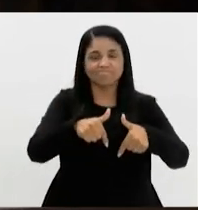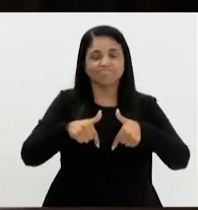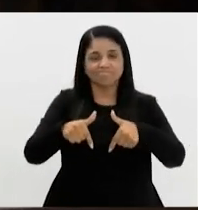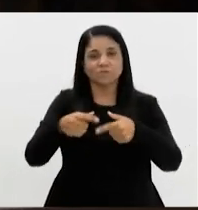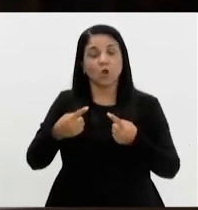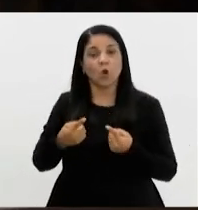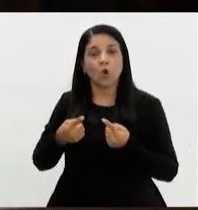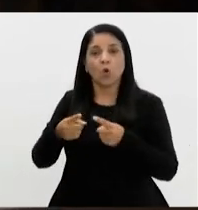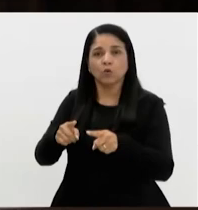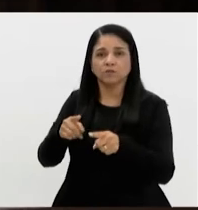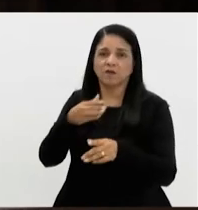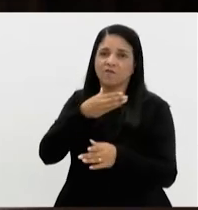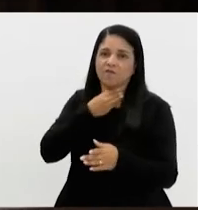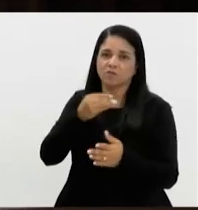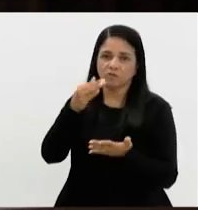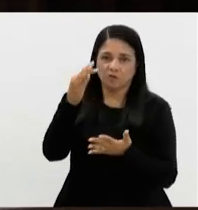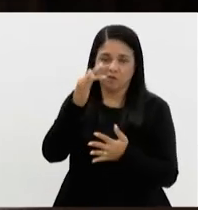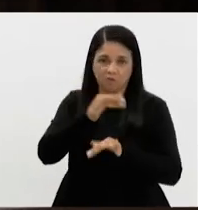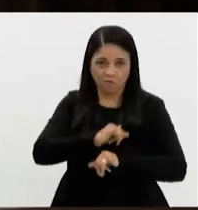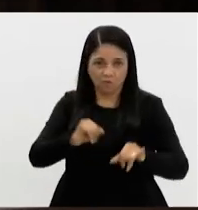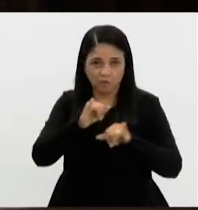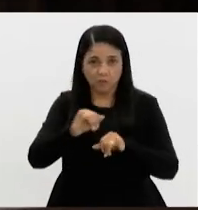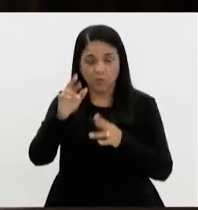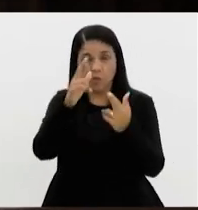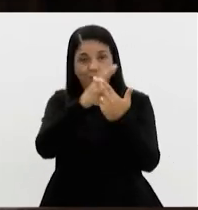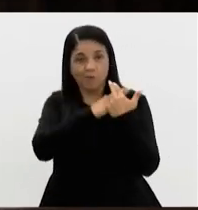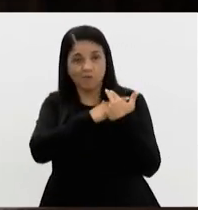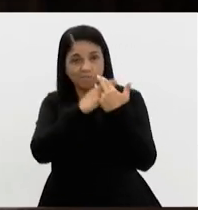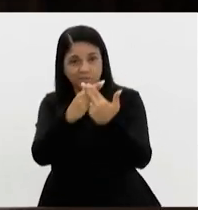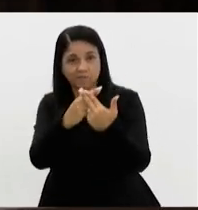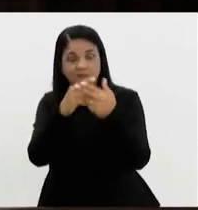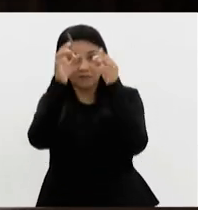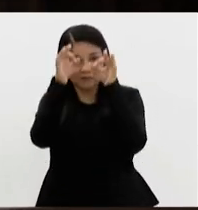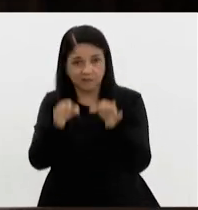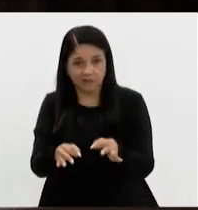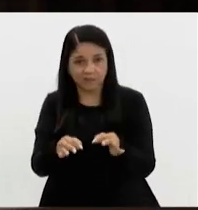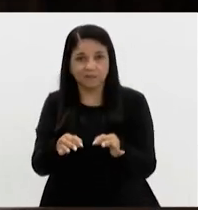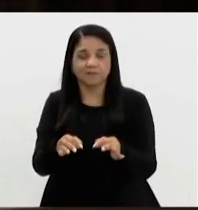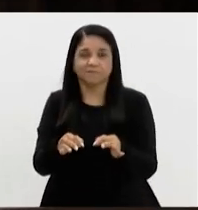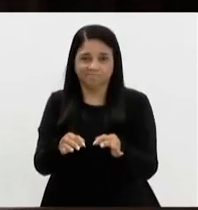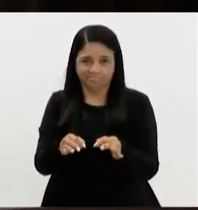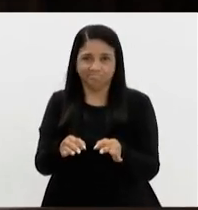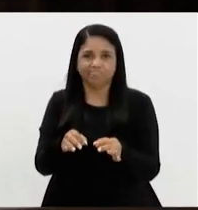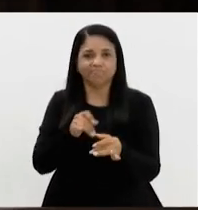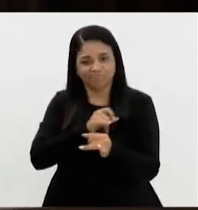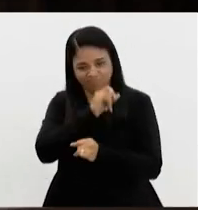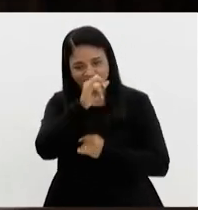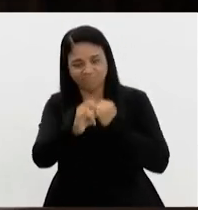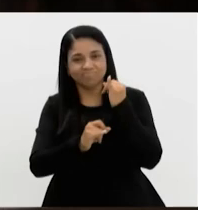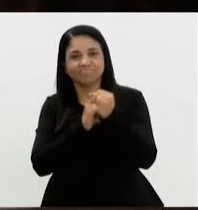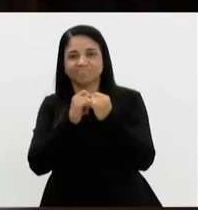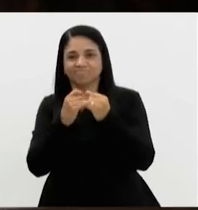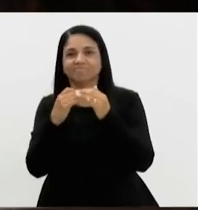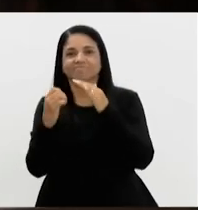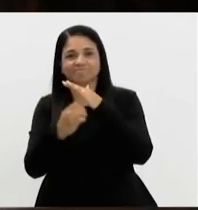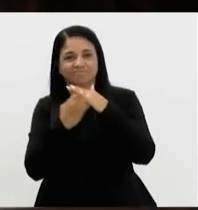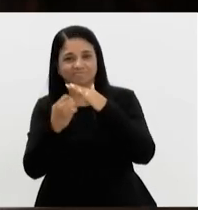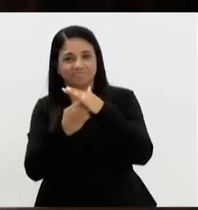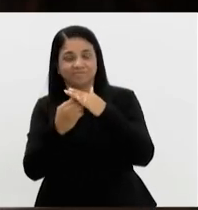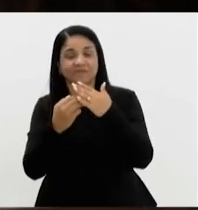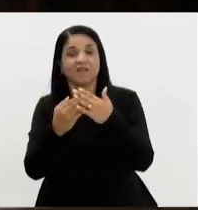à desinformação é uma responsabilidade mais assertiva dos provedores de internet seja se responsabilizando por